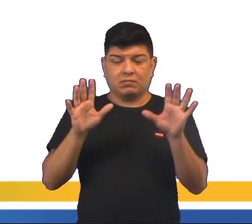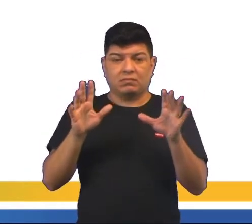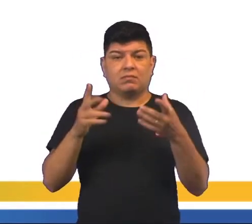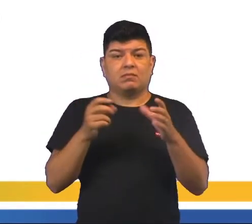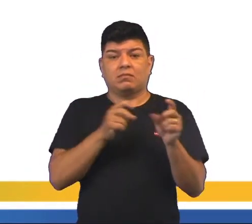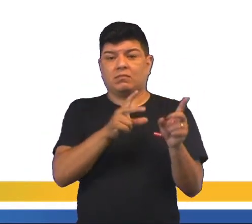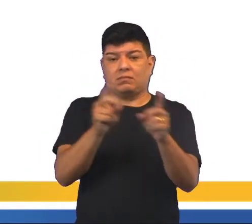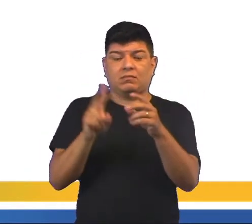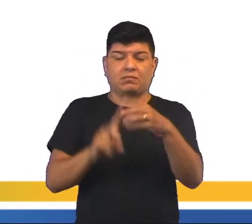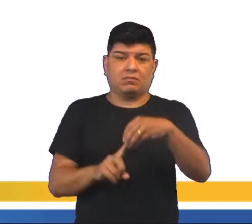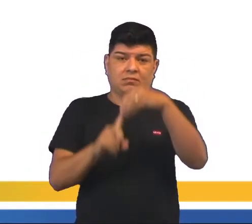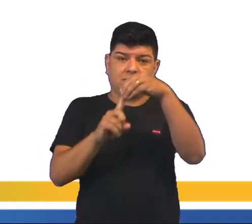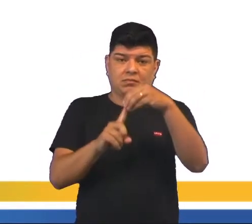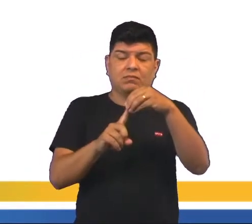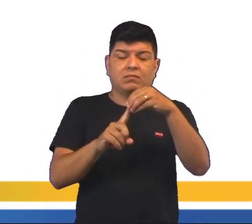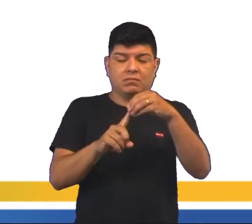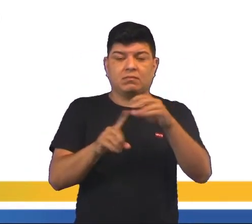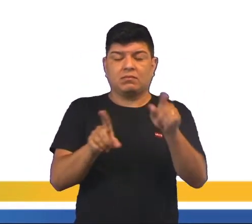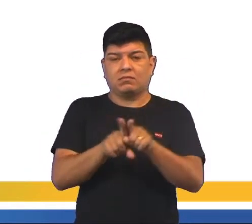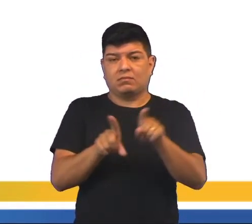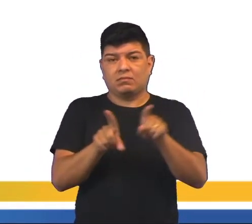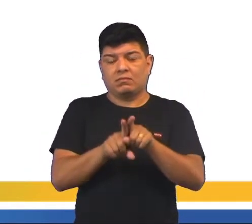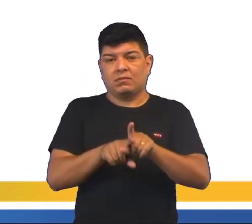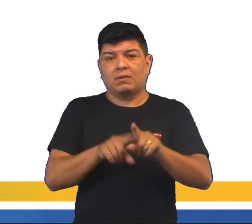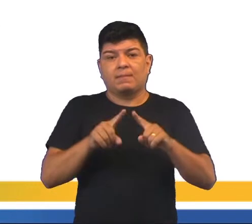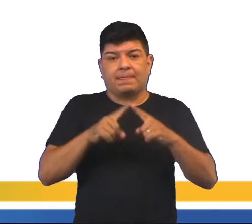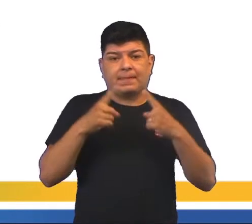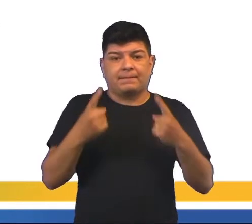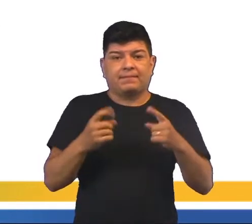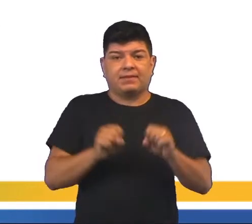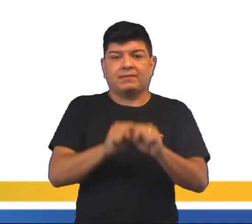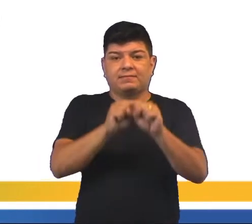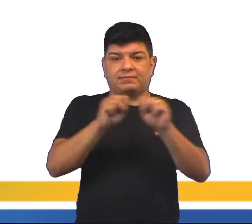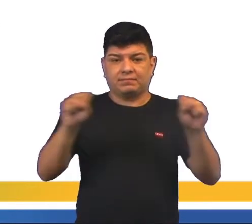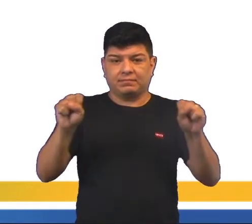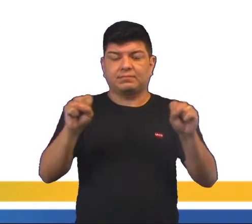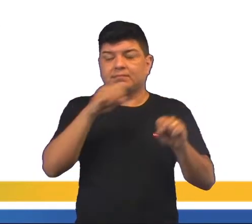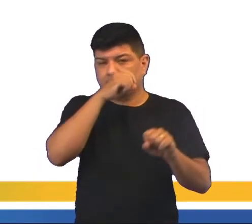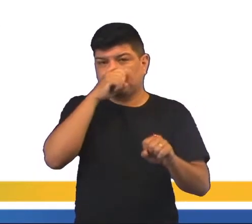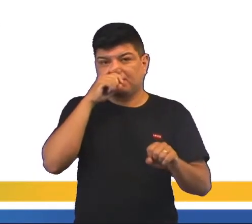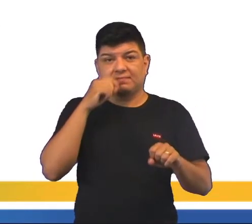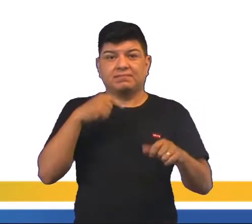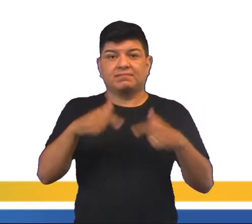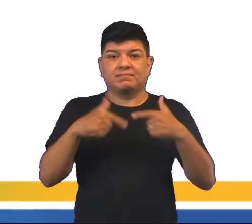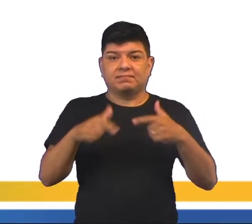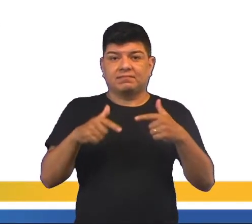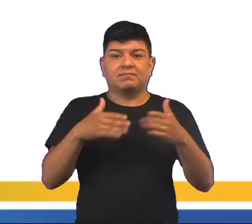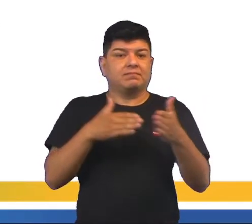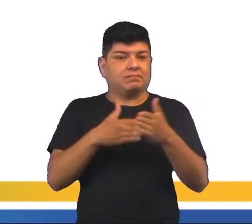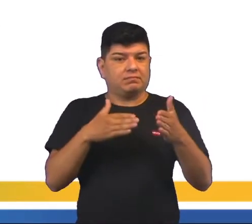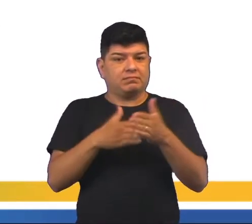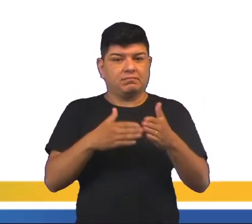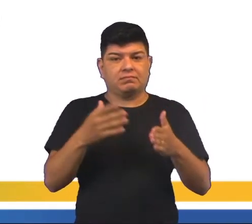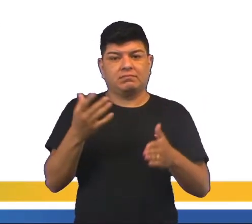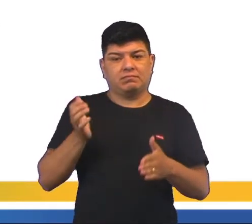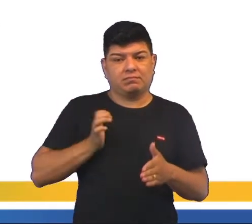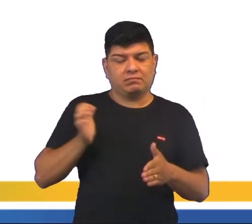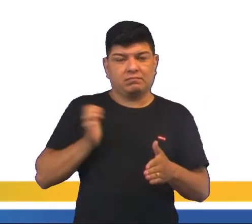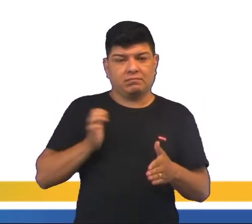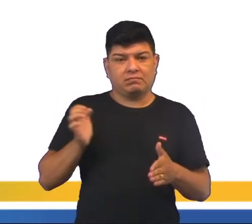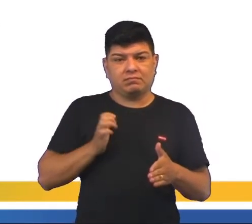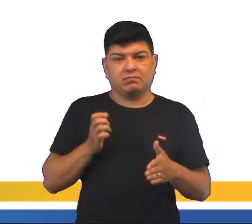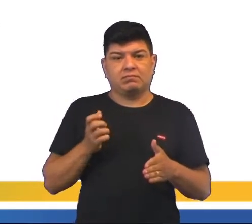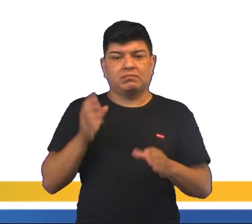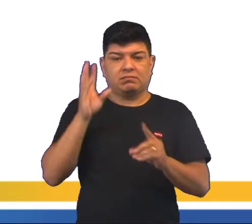mercantilismo não é a única raiz do capitalismo, né? Mas o sistema, né, que trabalhava a partir de limites da riqueza e a busca pelos